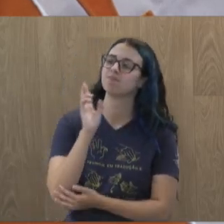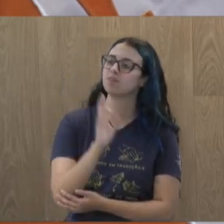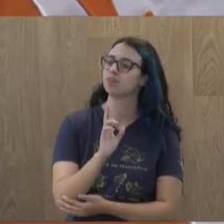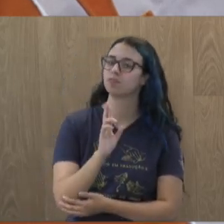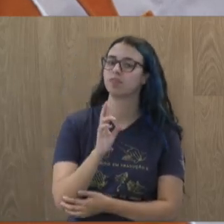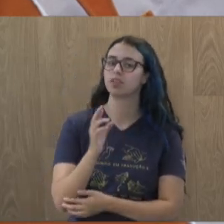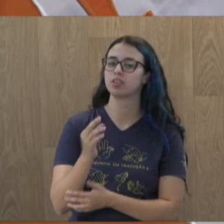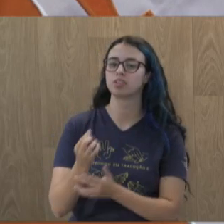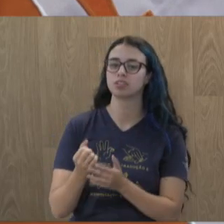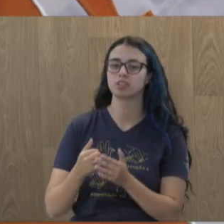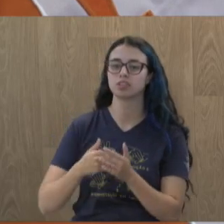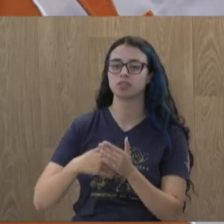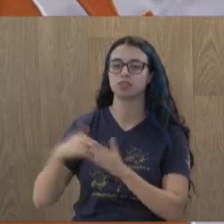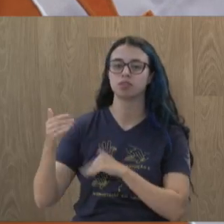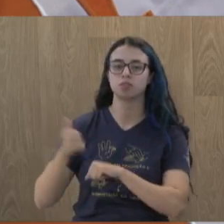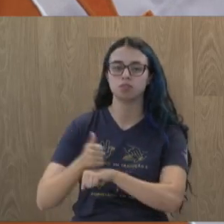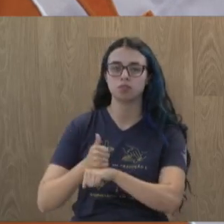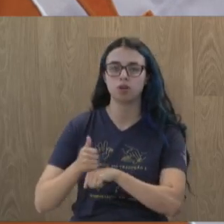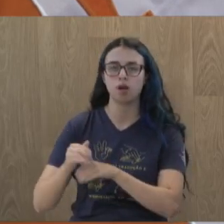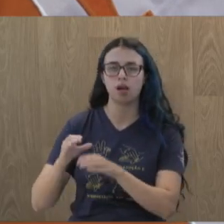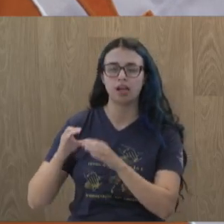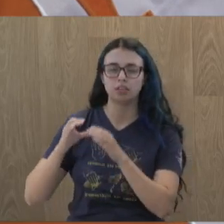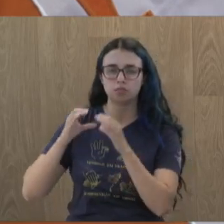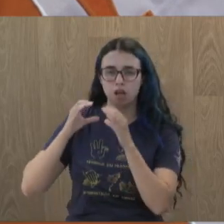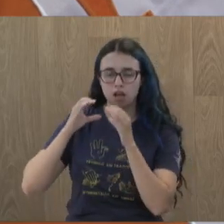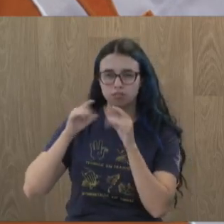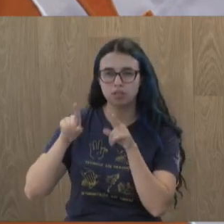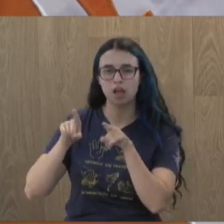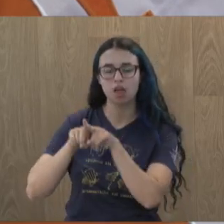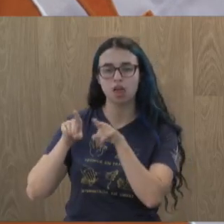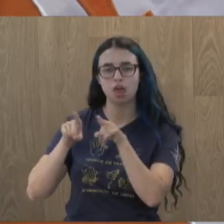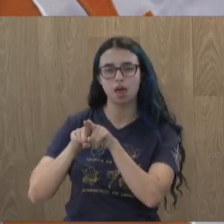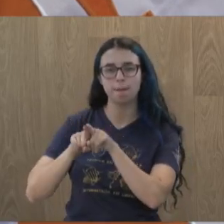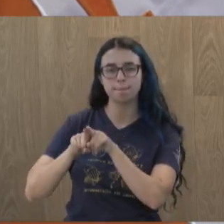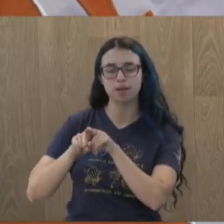hambúrguer, é uma referência em ser humano.